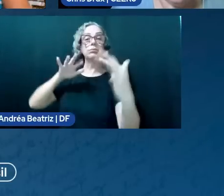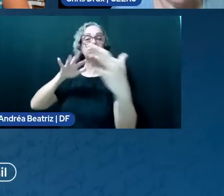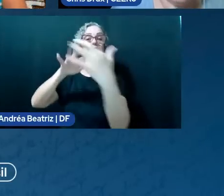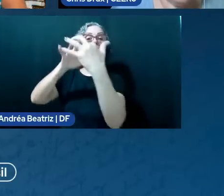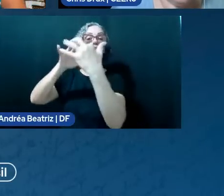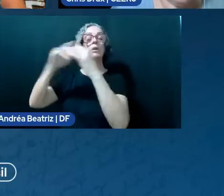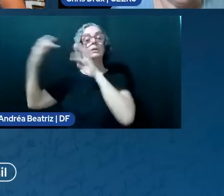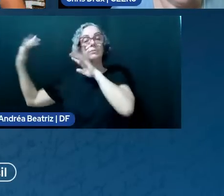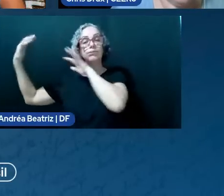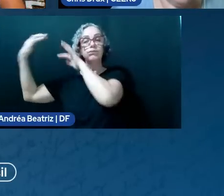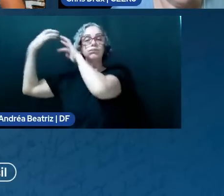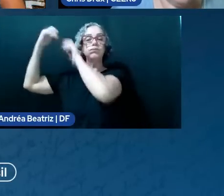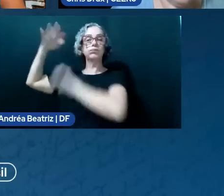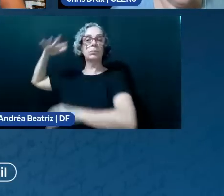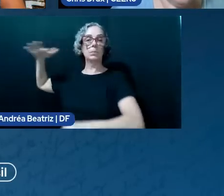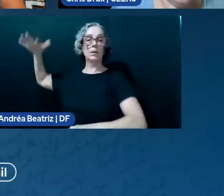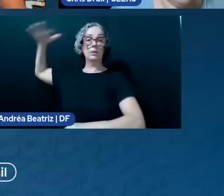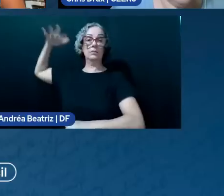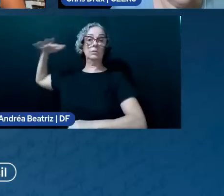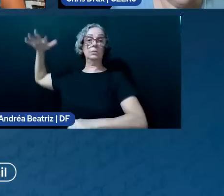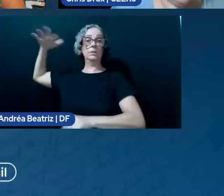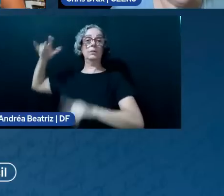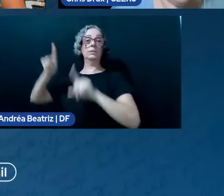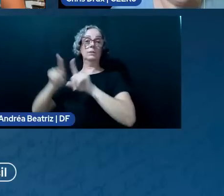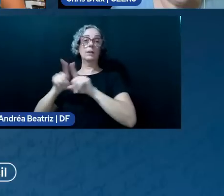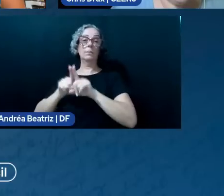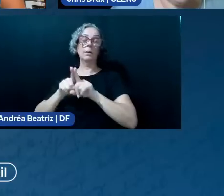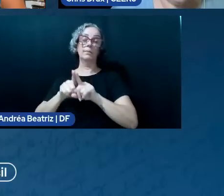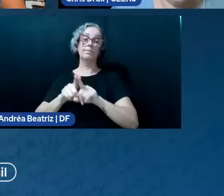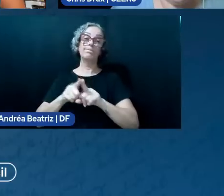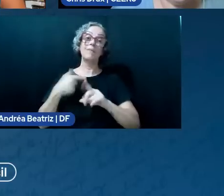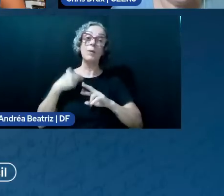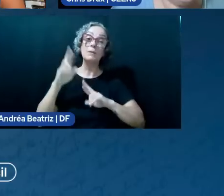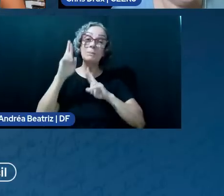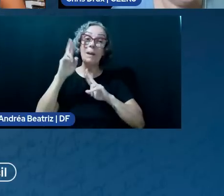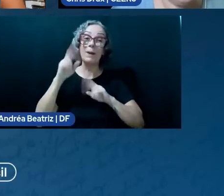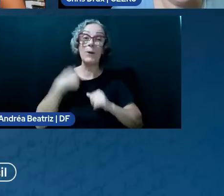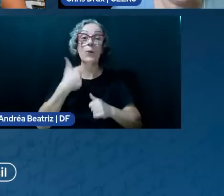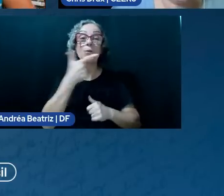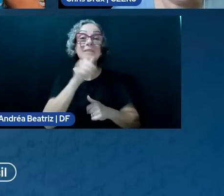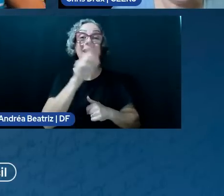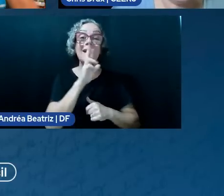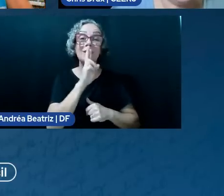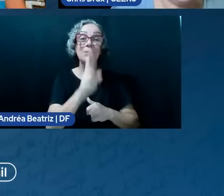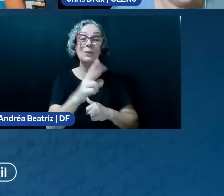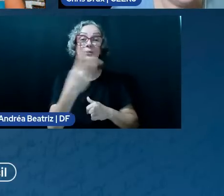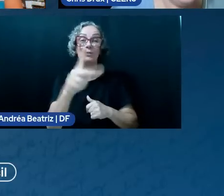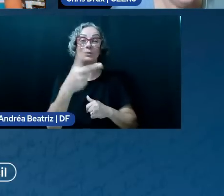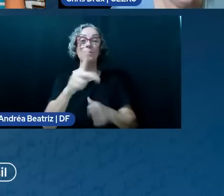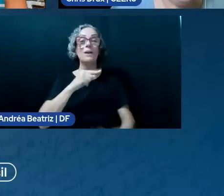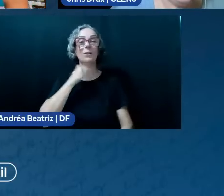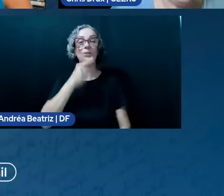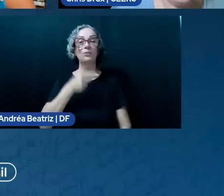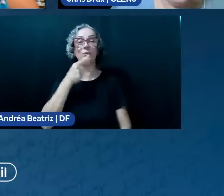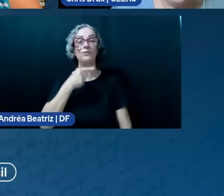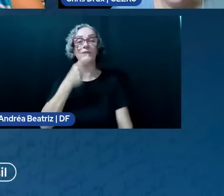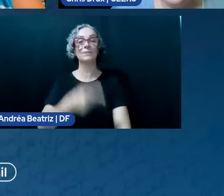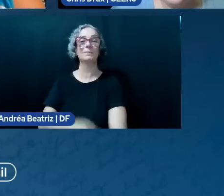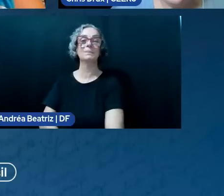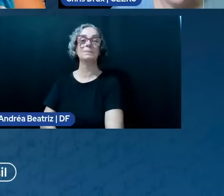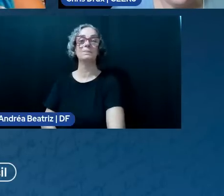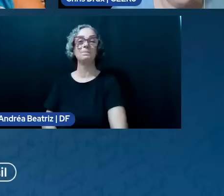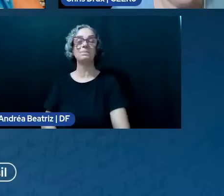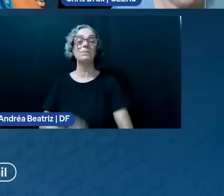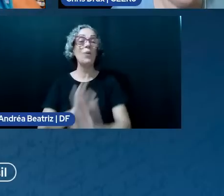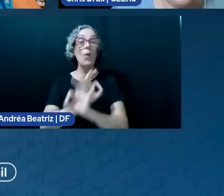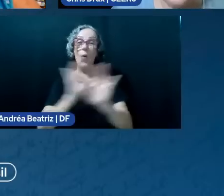em contato com espíritos. Eu espero que eu tenha conseguido esclarecer a sua dúvida, querida. Foi ótimo,